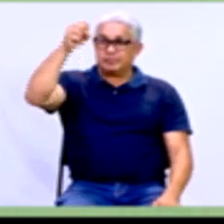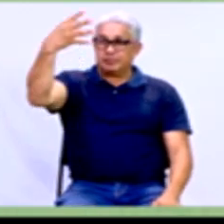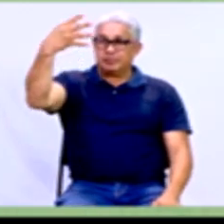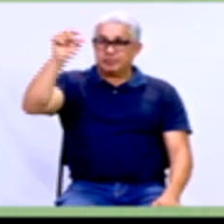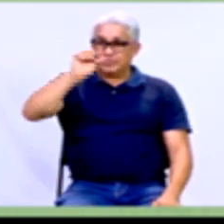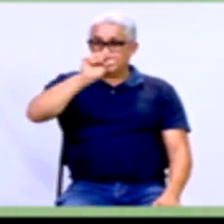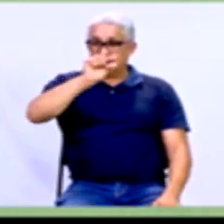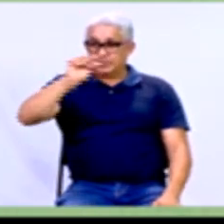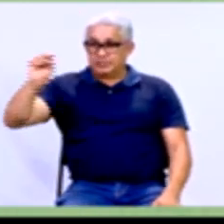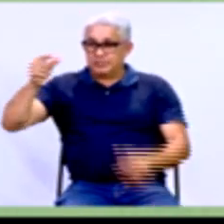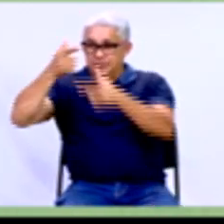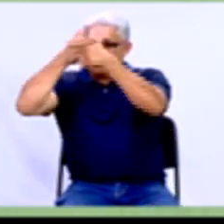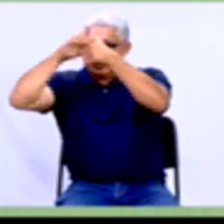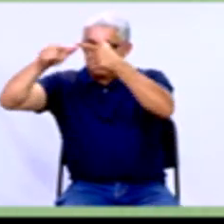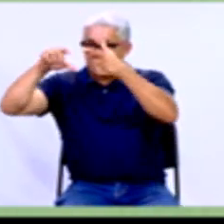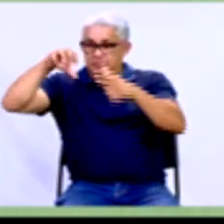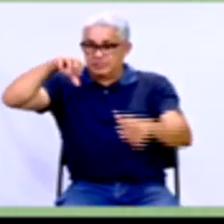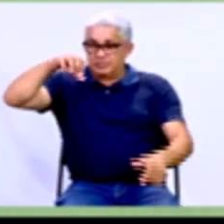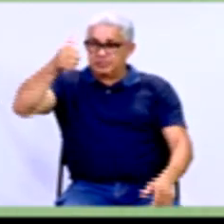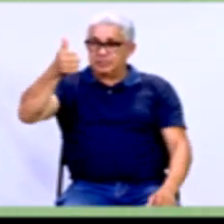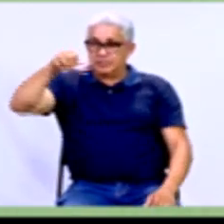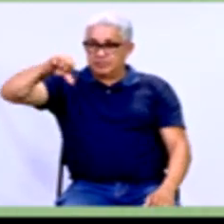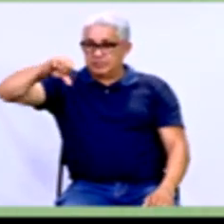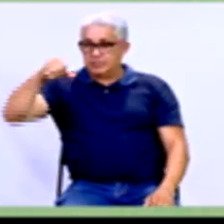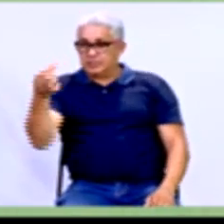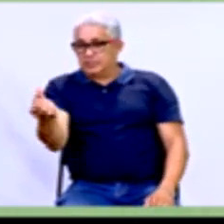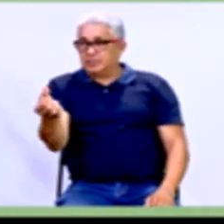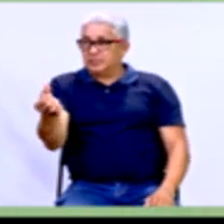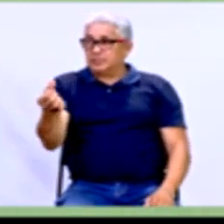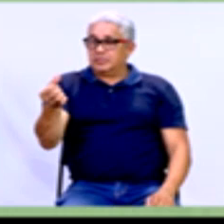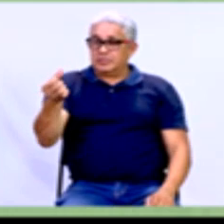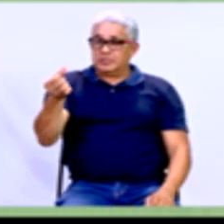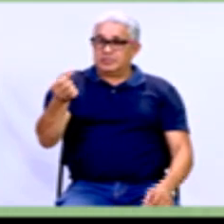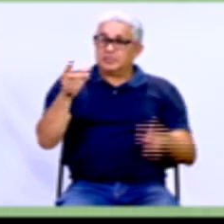por 196. M é igual a